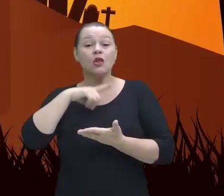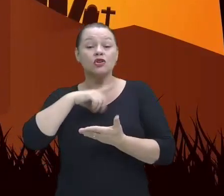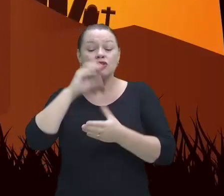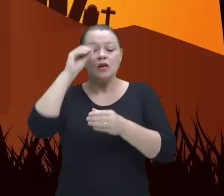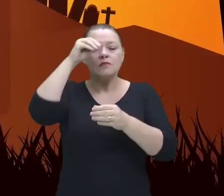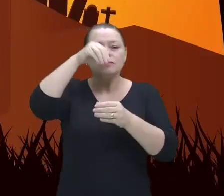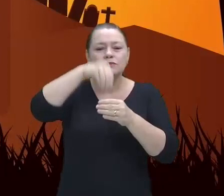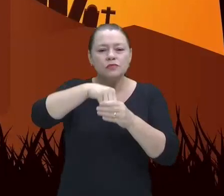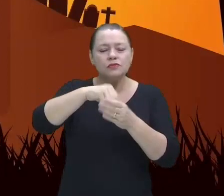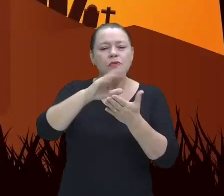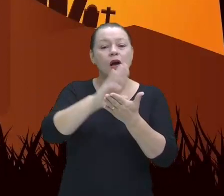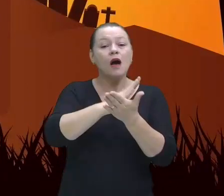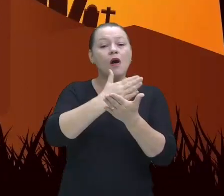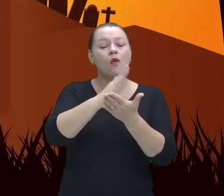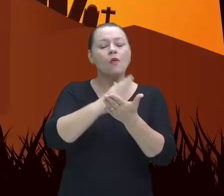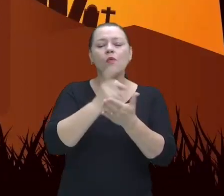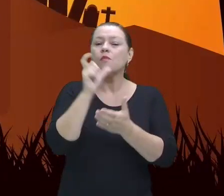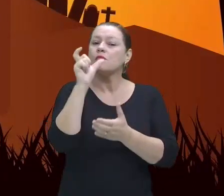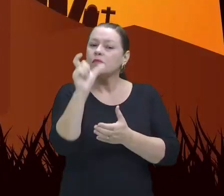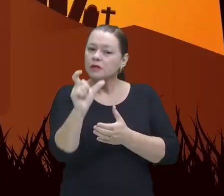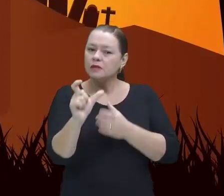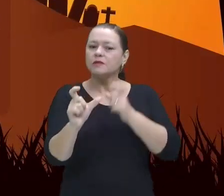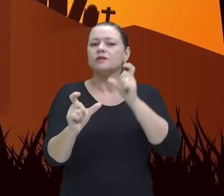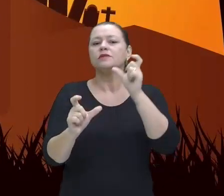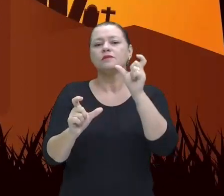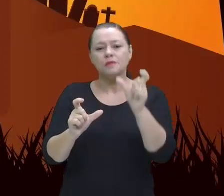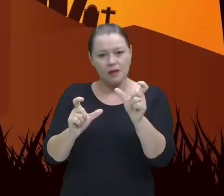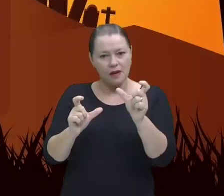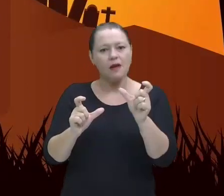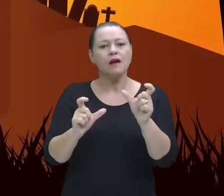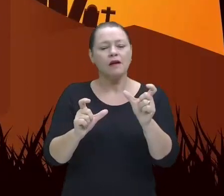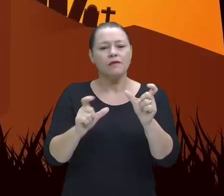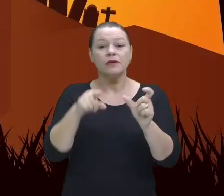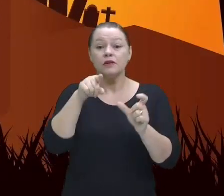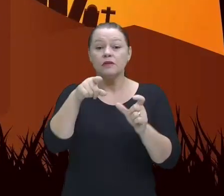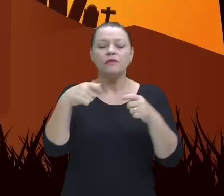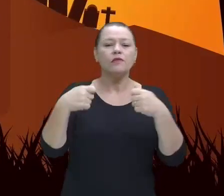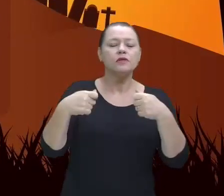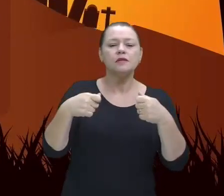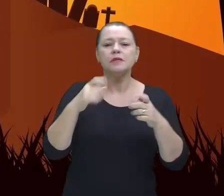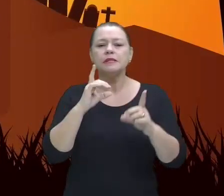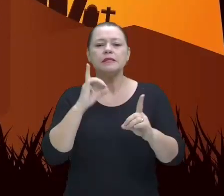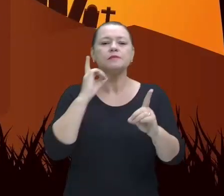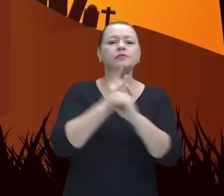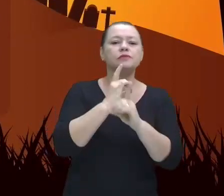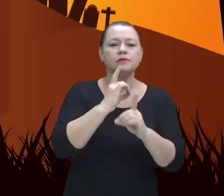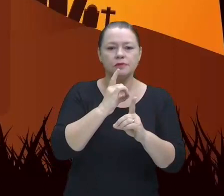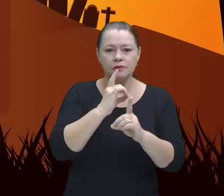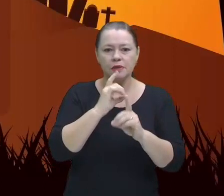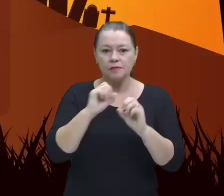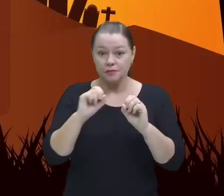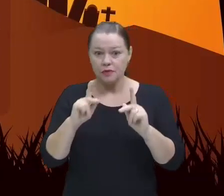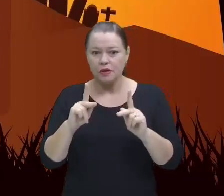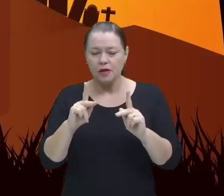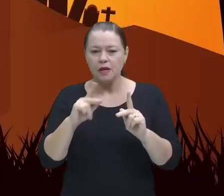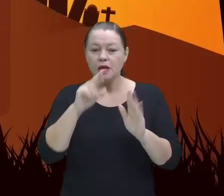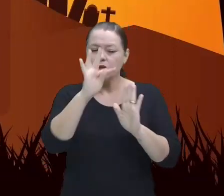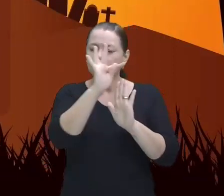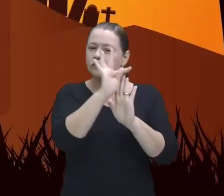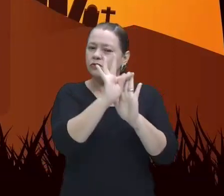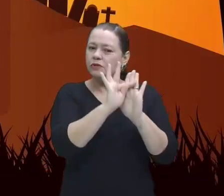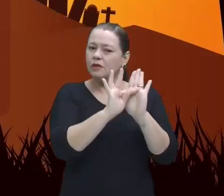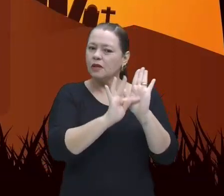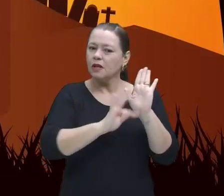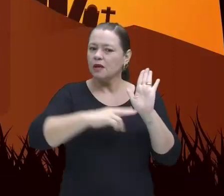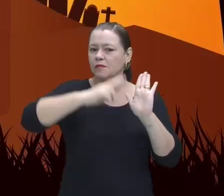algumas palavras. E as palavras que nós temos aqui, você precisa encontrar. São os personagens que